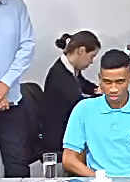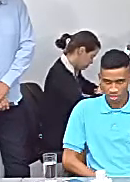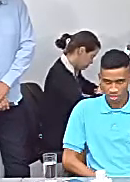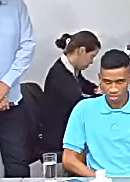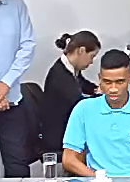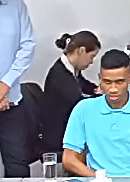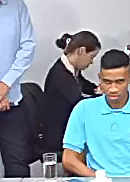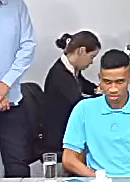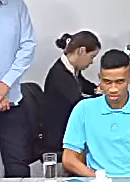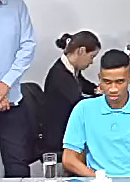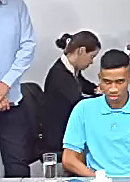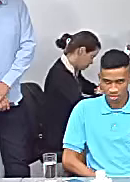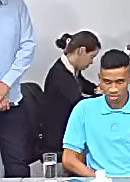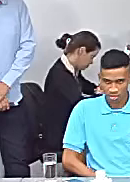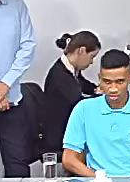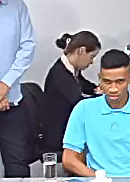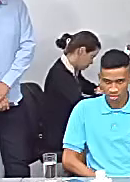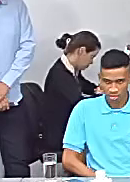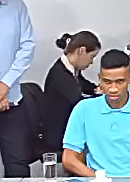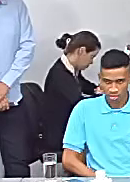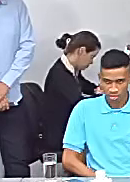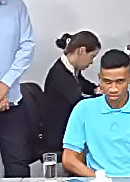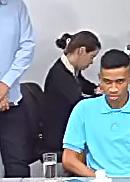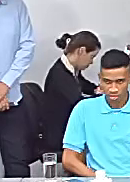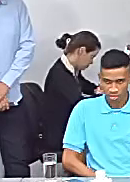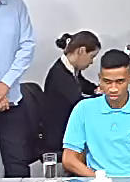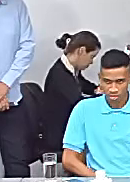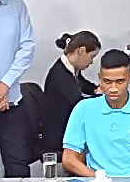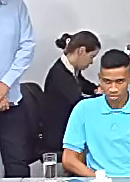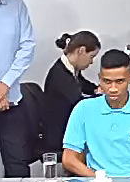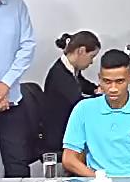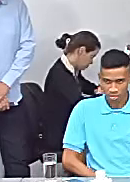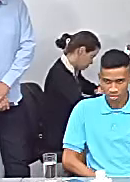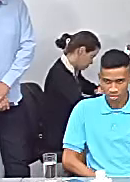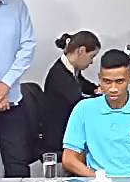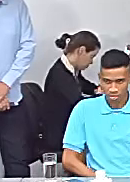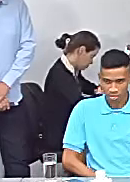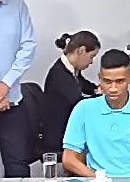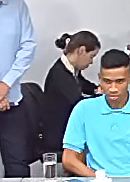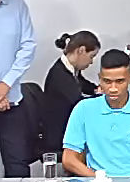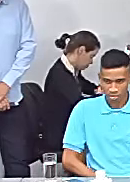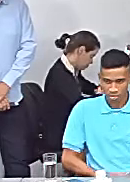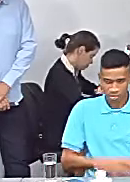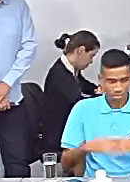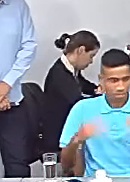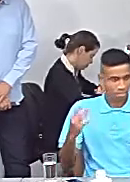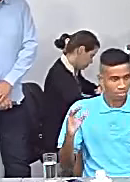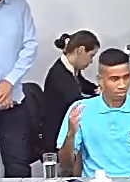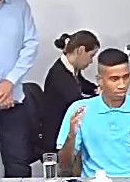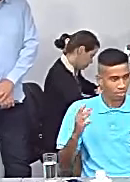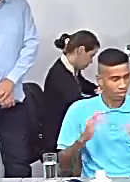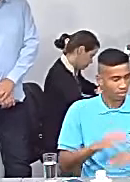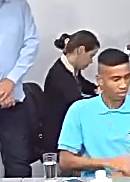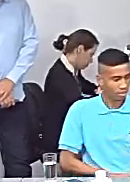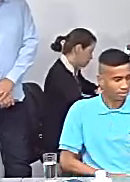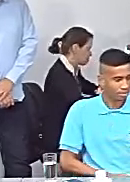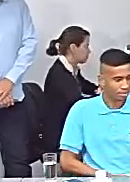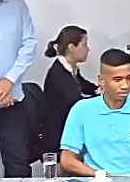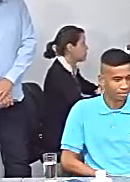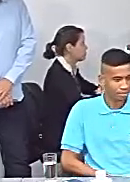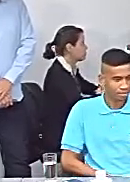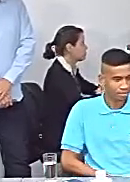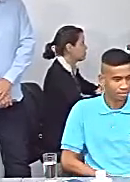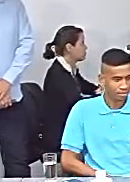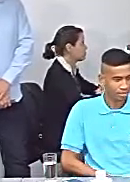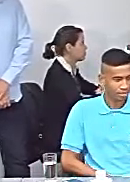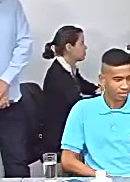para nós também, que foi aqui um aprendizado. Muito bem. Eu quero parabenizar